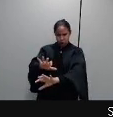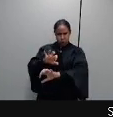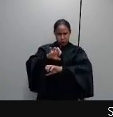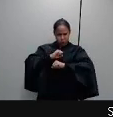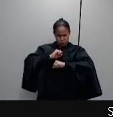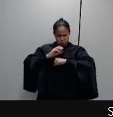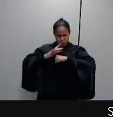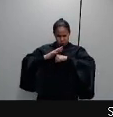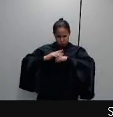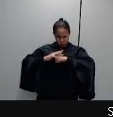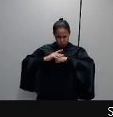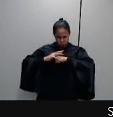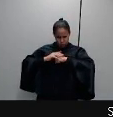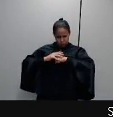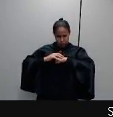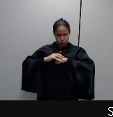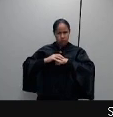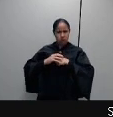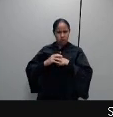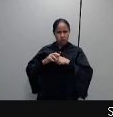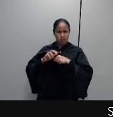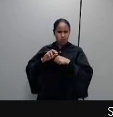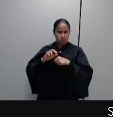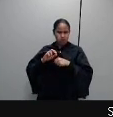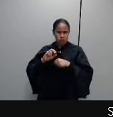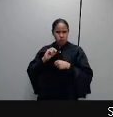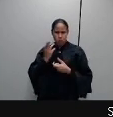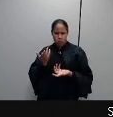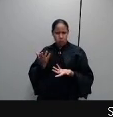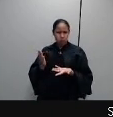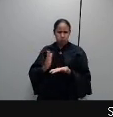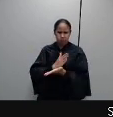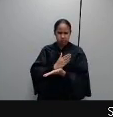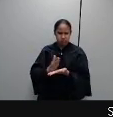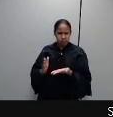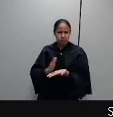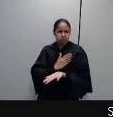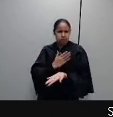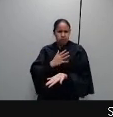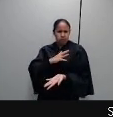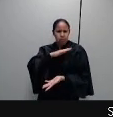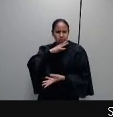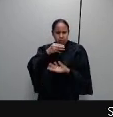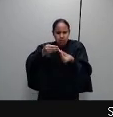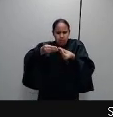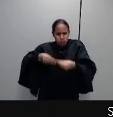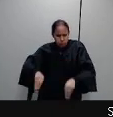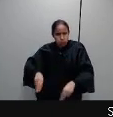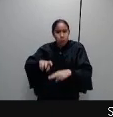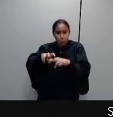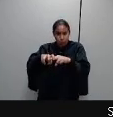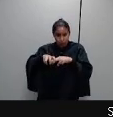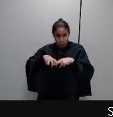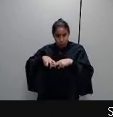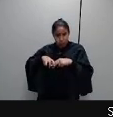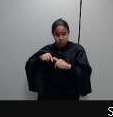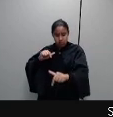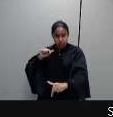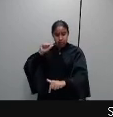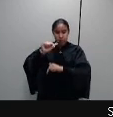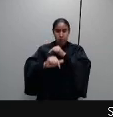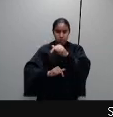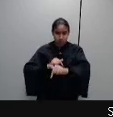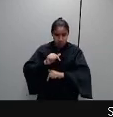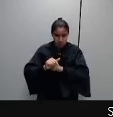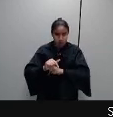mor Mor mor bidade conseguimos agora né algum tipo de moralidade no Exercício do atividade